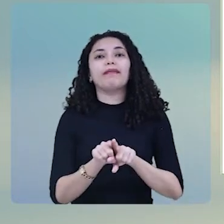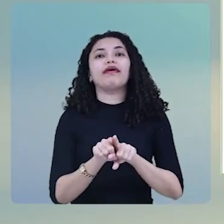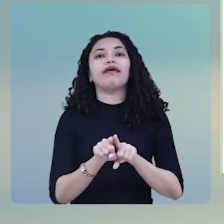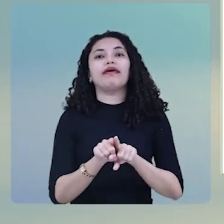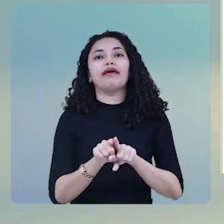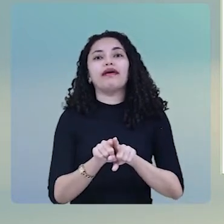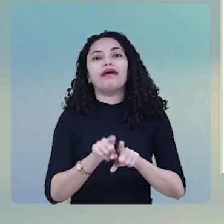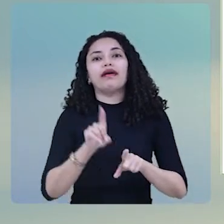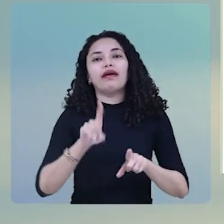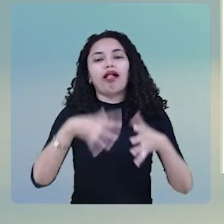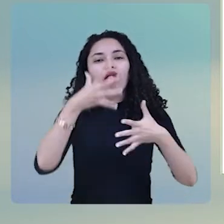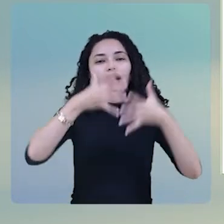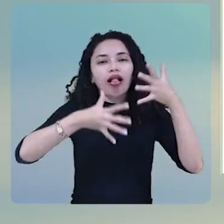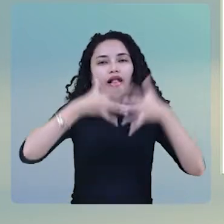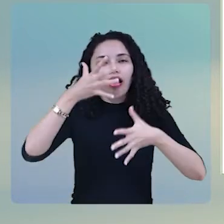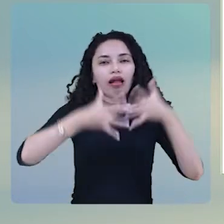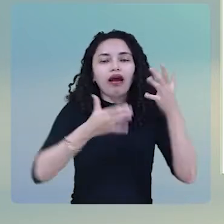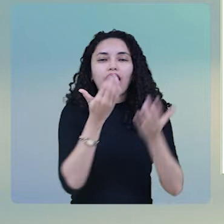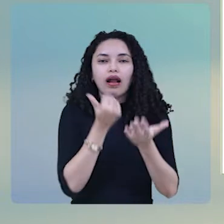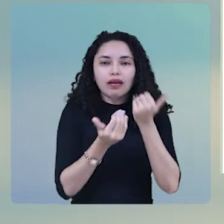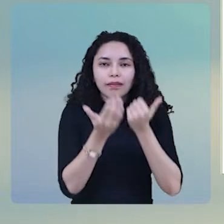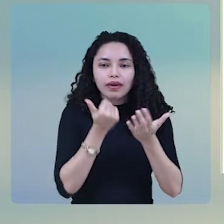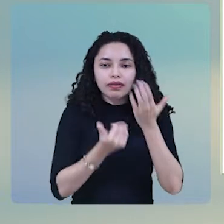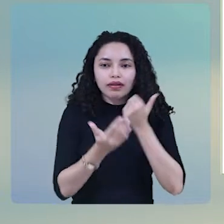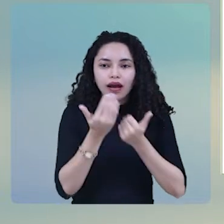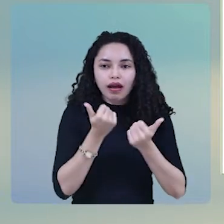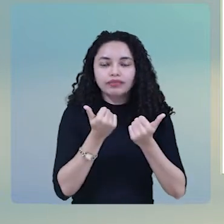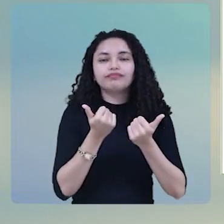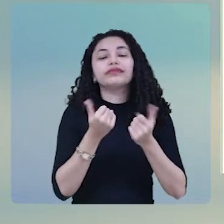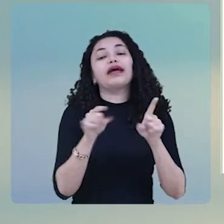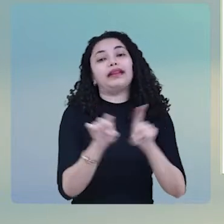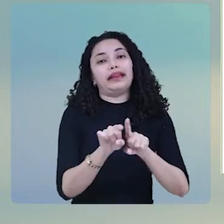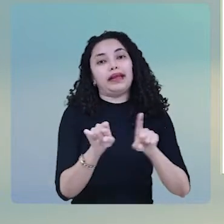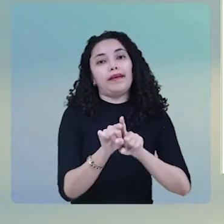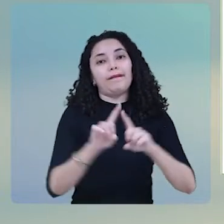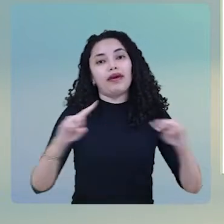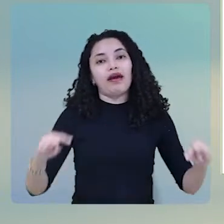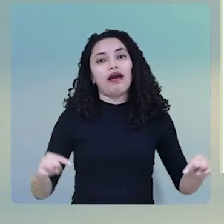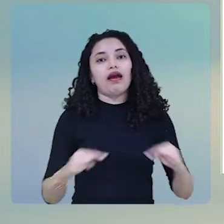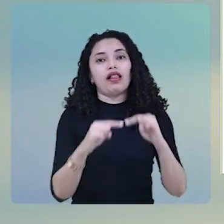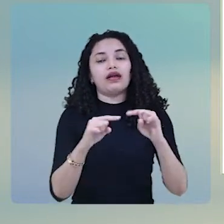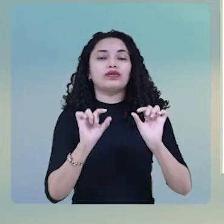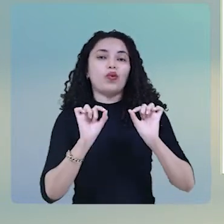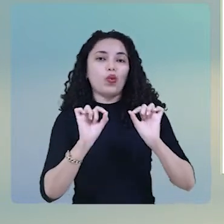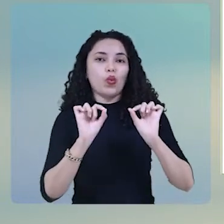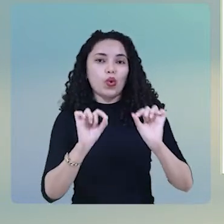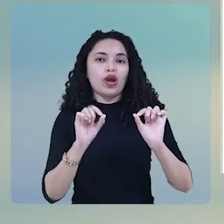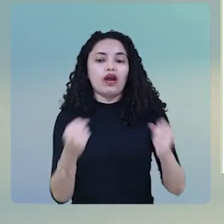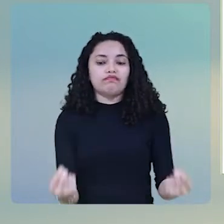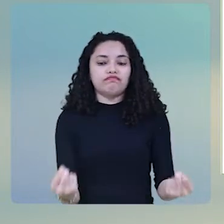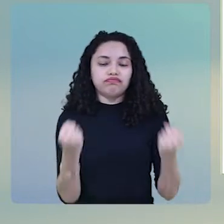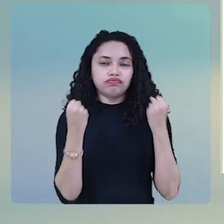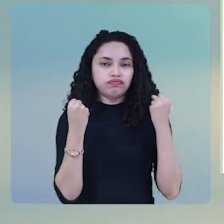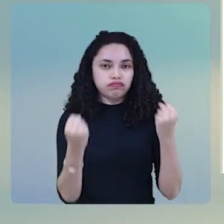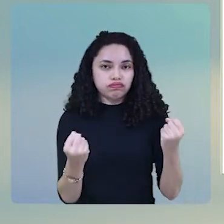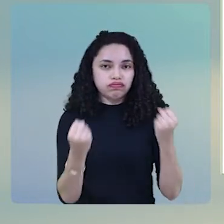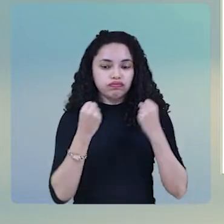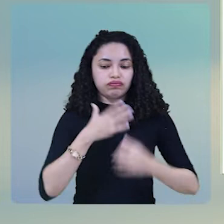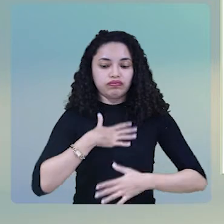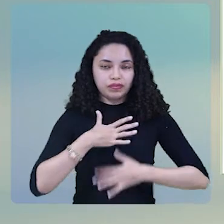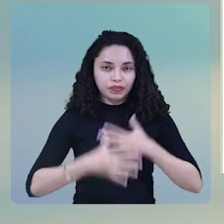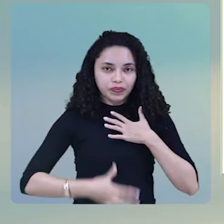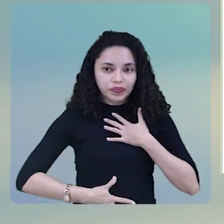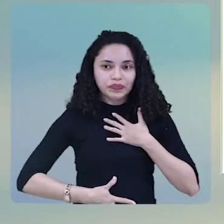alguns transtornos alimentares, também relacionados com o exercício físico, ok? E ao